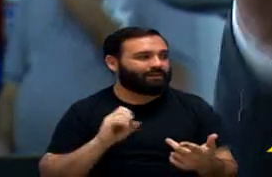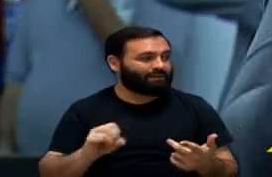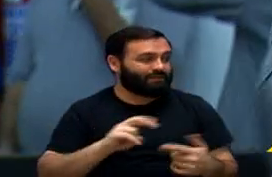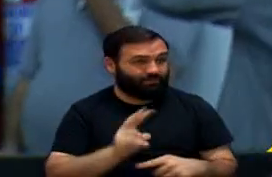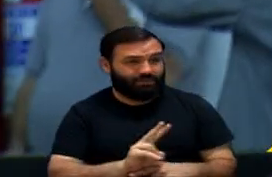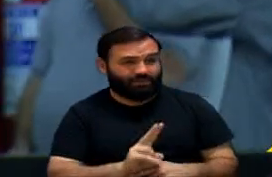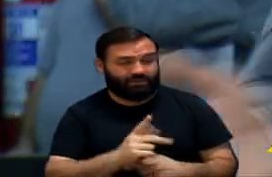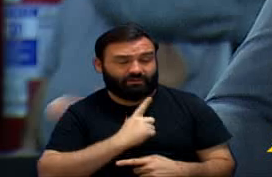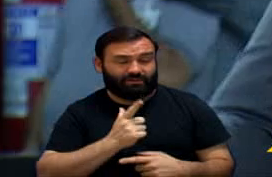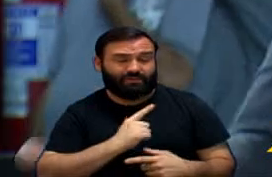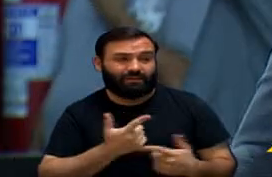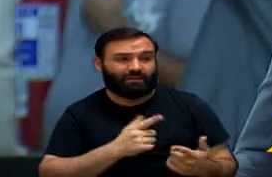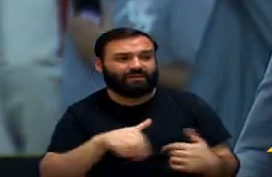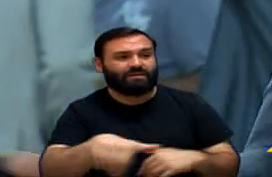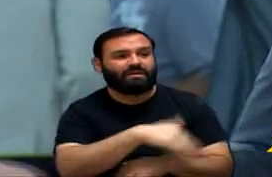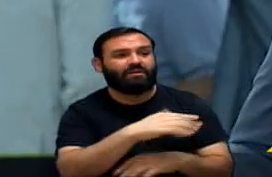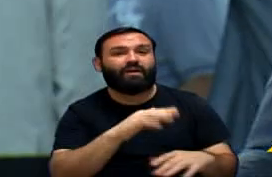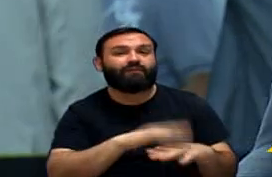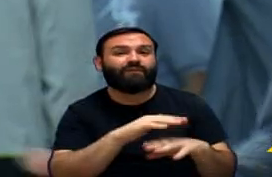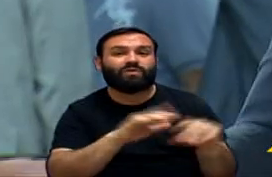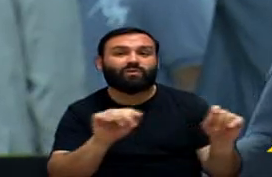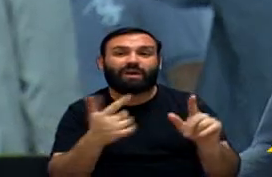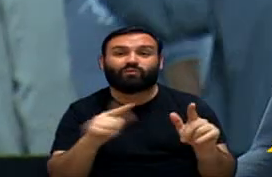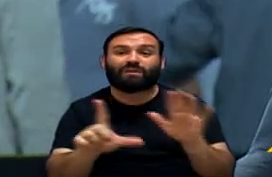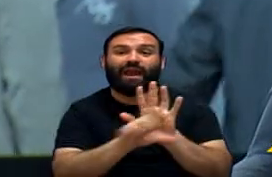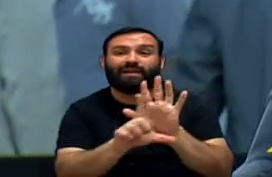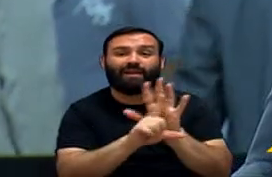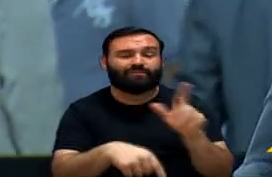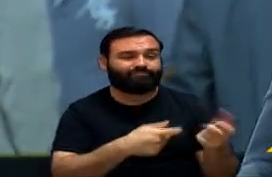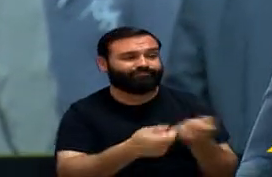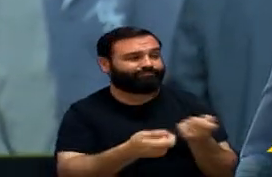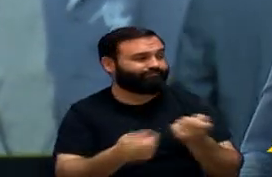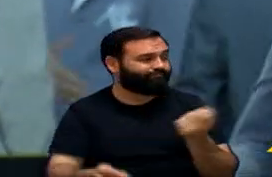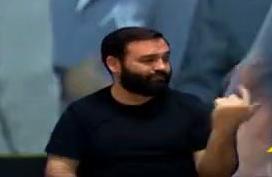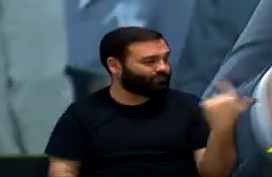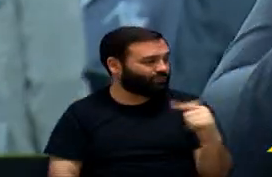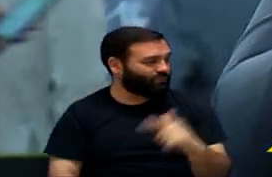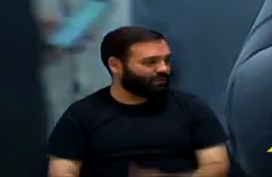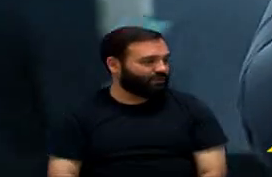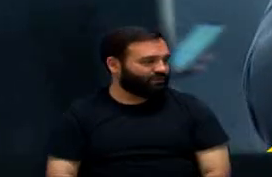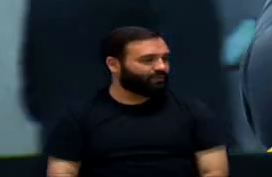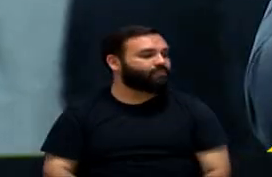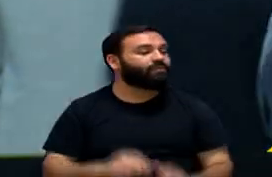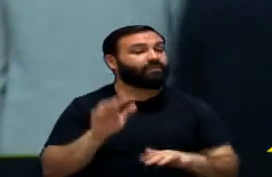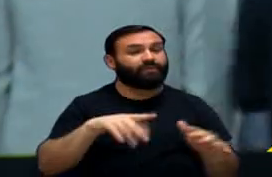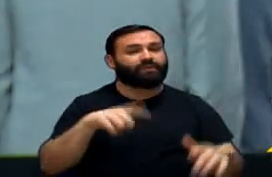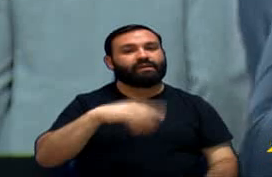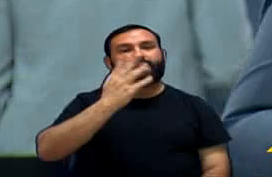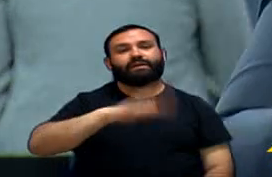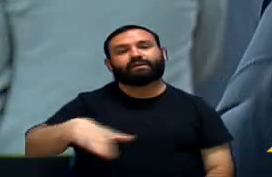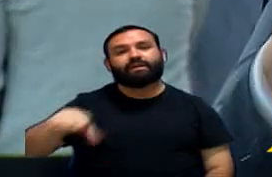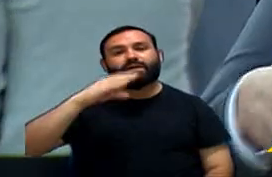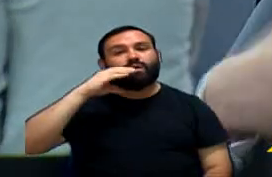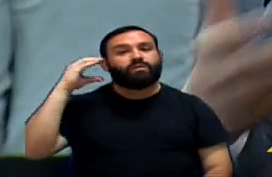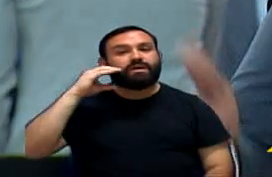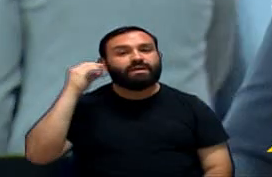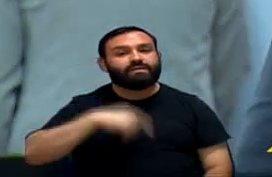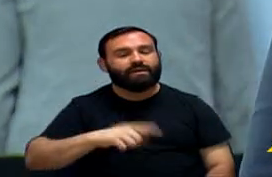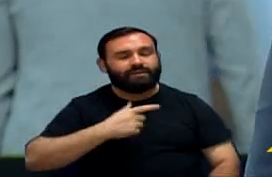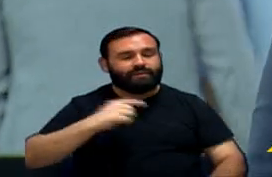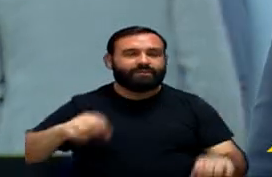fiscalização pegar no meio da rua vai fazer o quê não tem legislação para isso e são Mita das vezes crianças adolescentes que estão